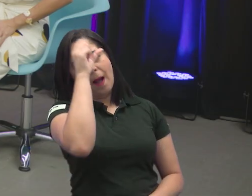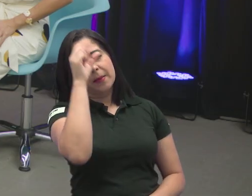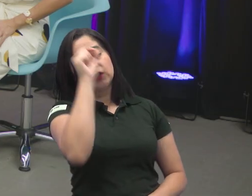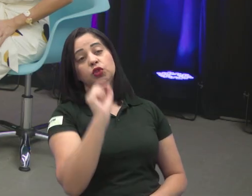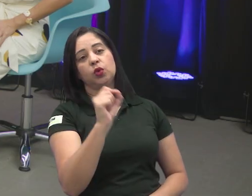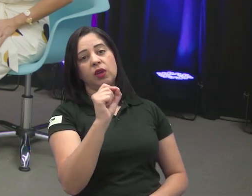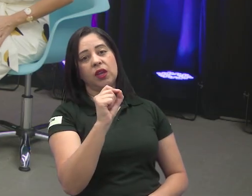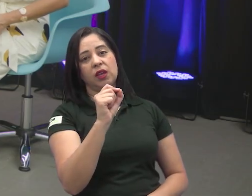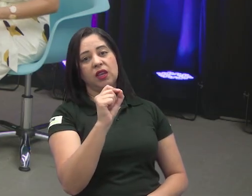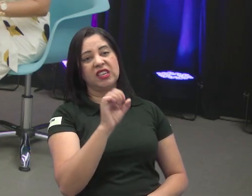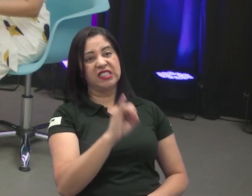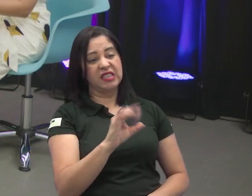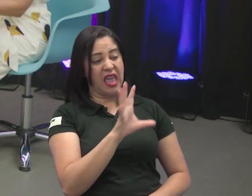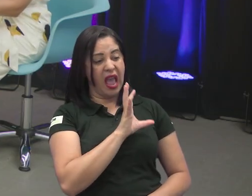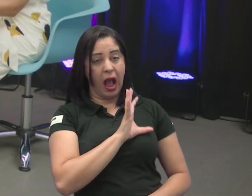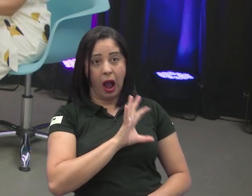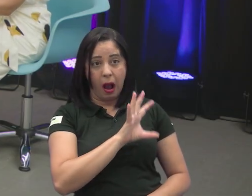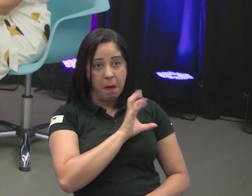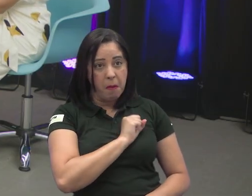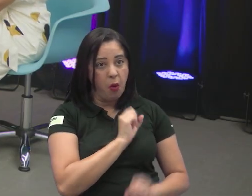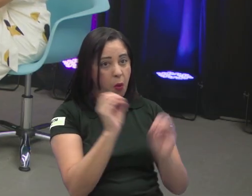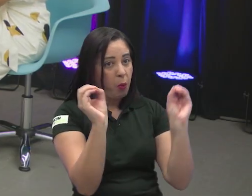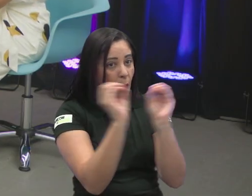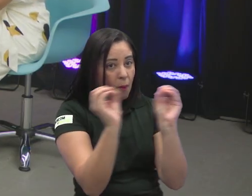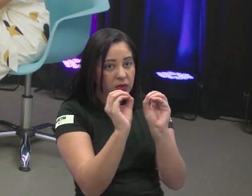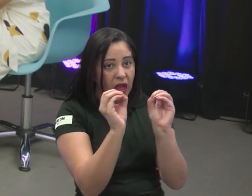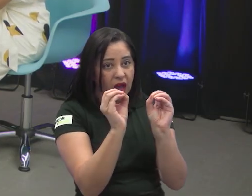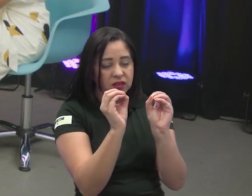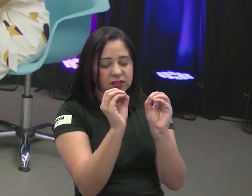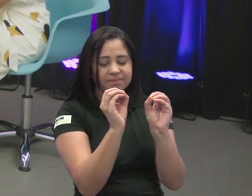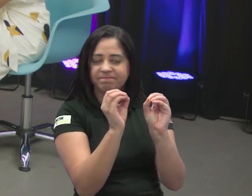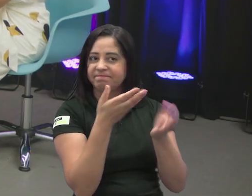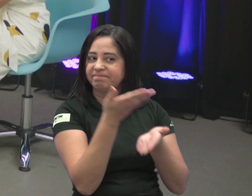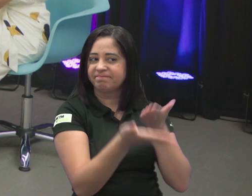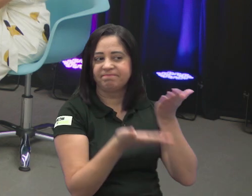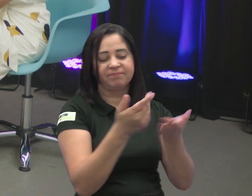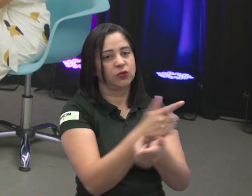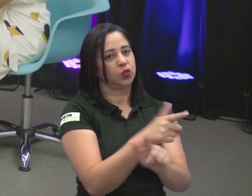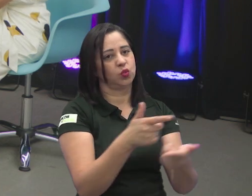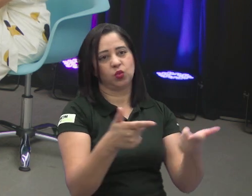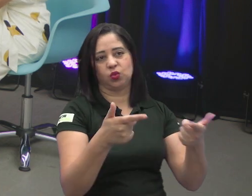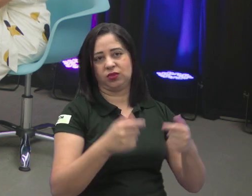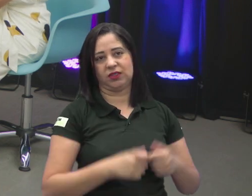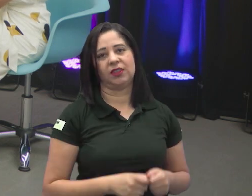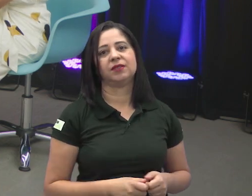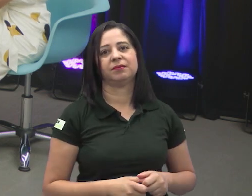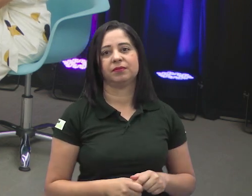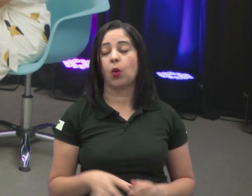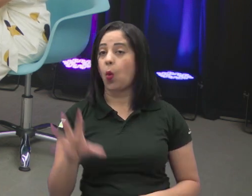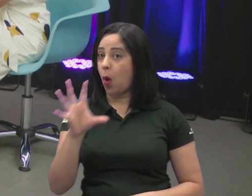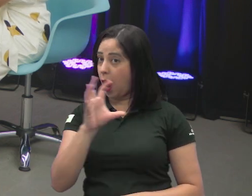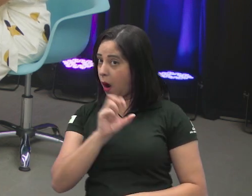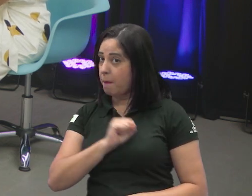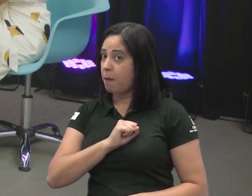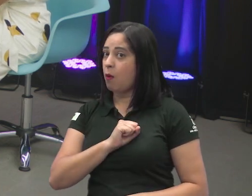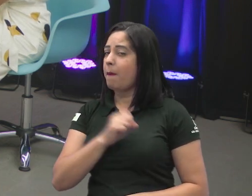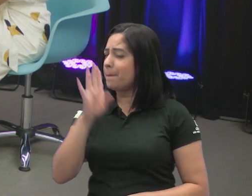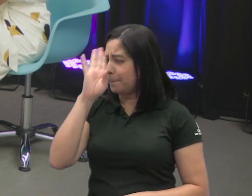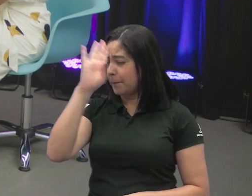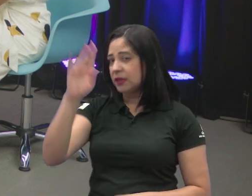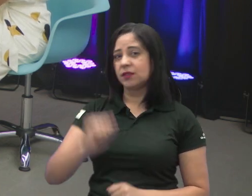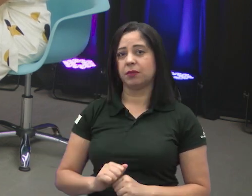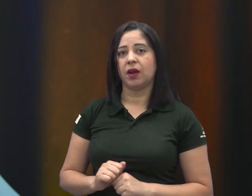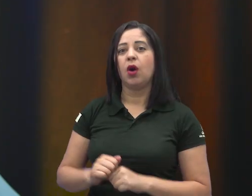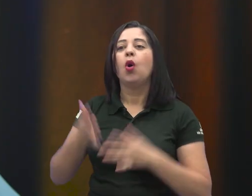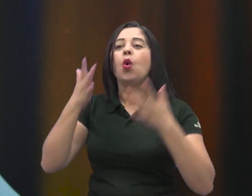amor não existe cuidado, não existe tratamento. O amor é o fio condutor, né? Tem que ser. O